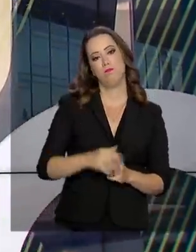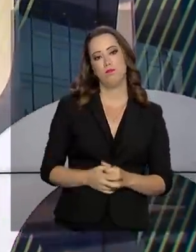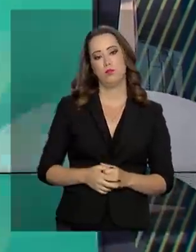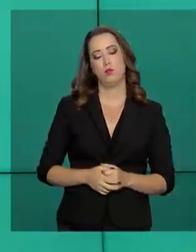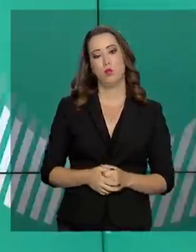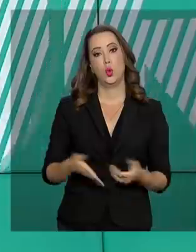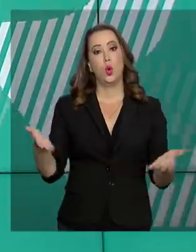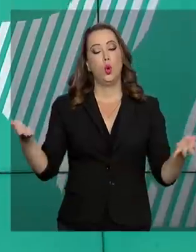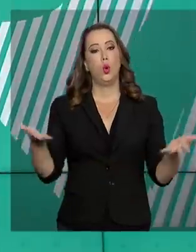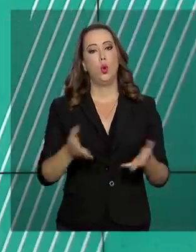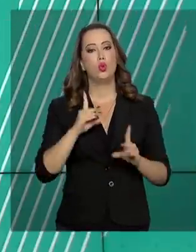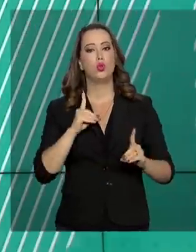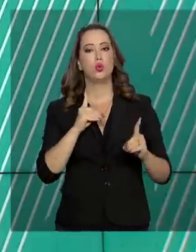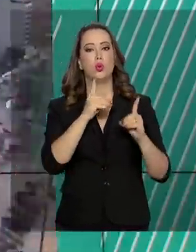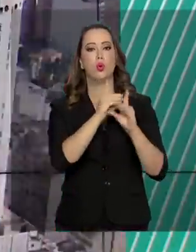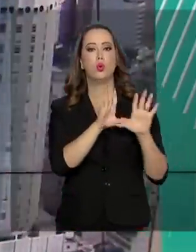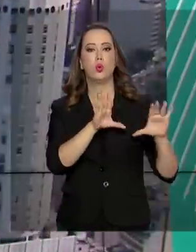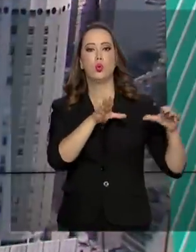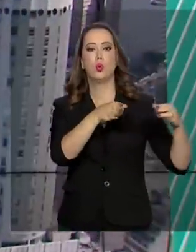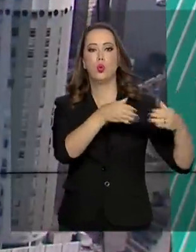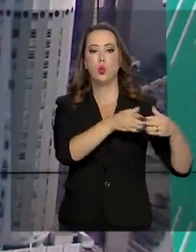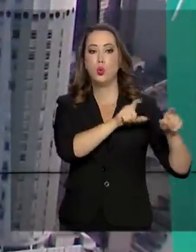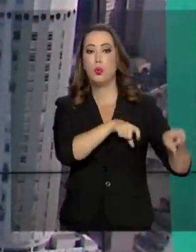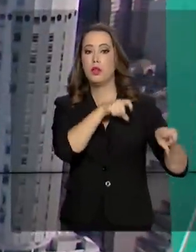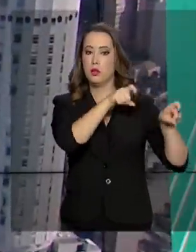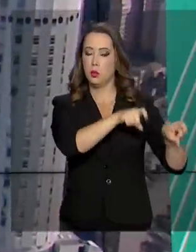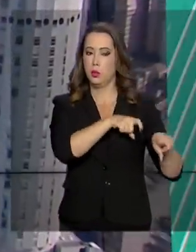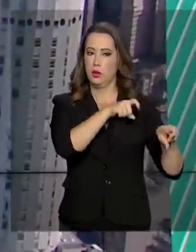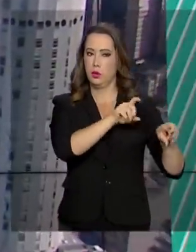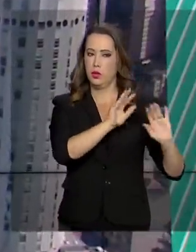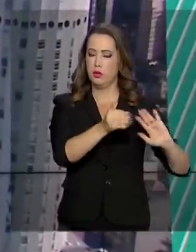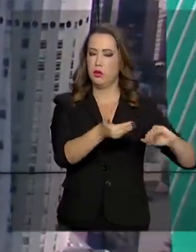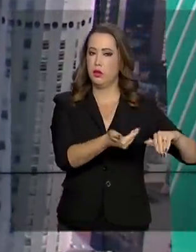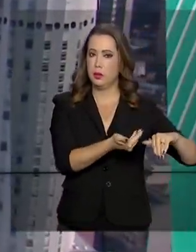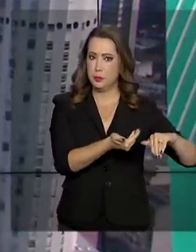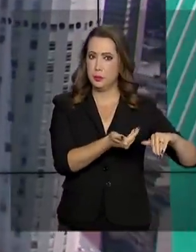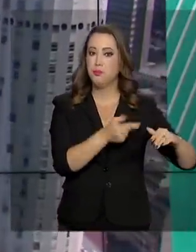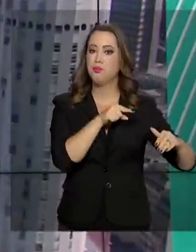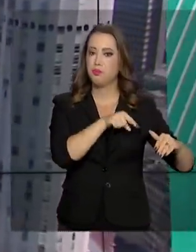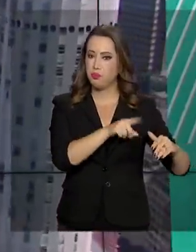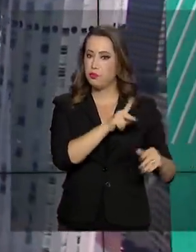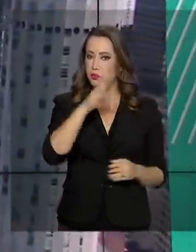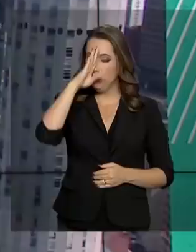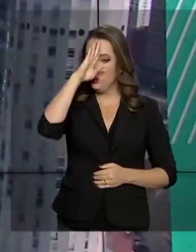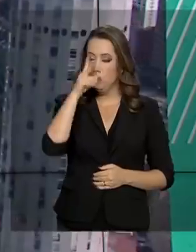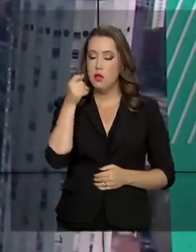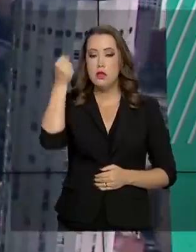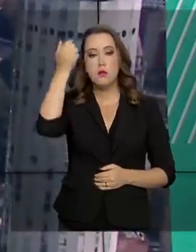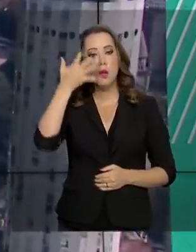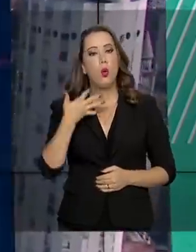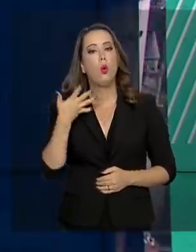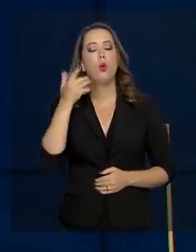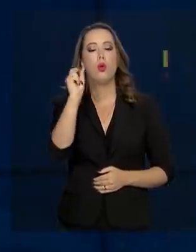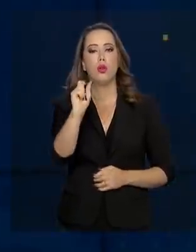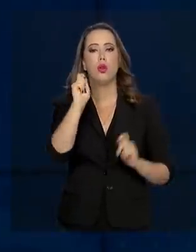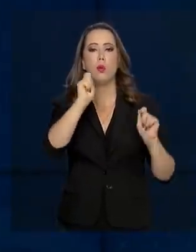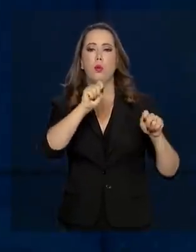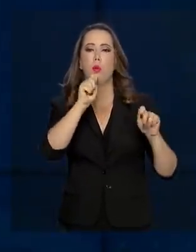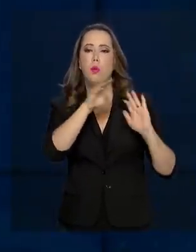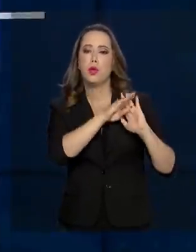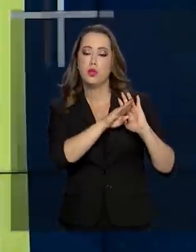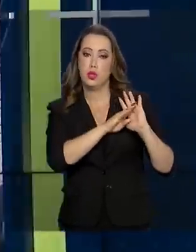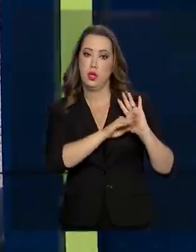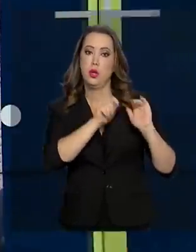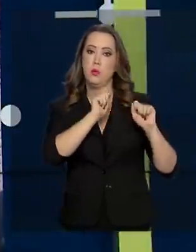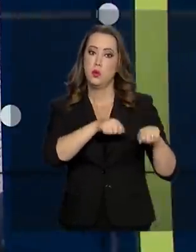ah e hoje durante o encontro com a frente parlamentar da agropecuária o presidente jair bolsonaro explicou que o projeto que permite a exploração